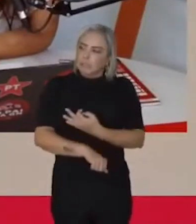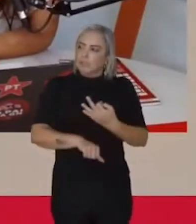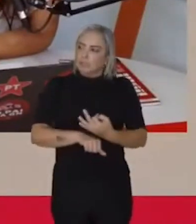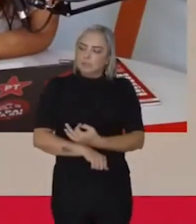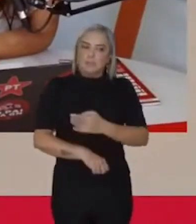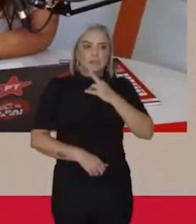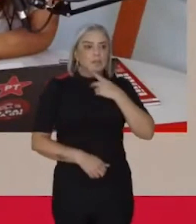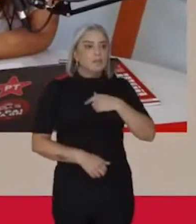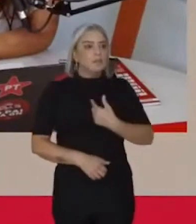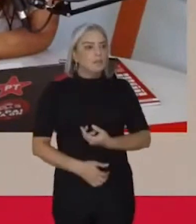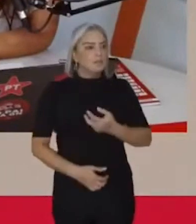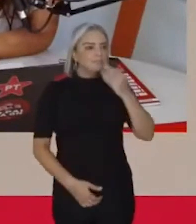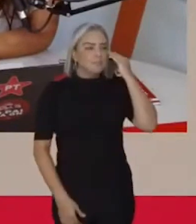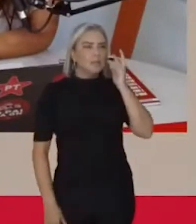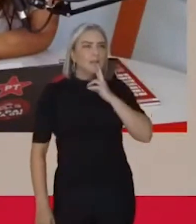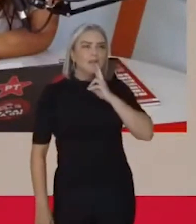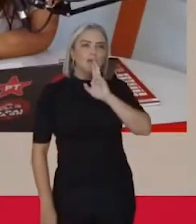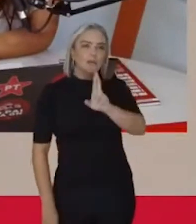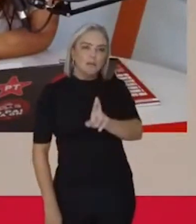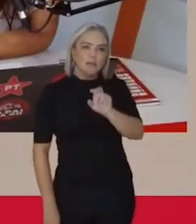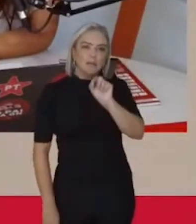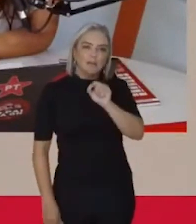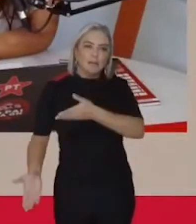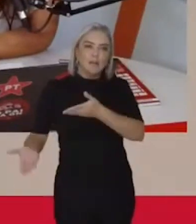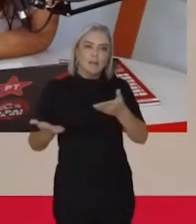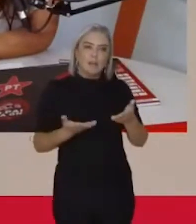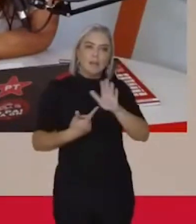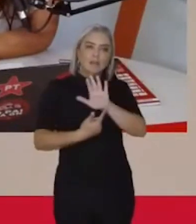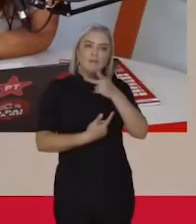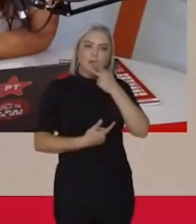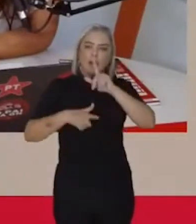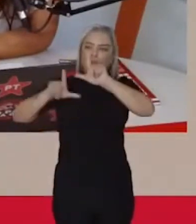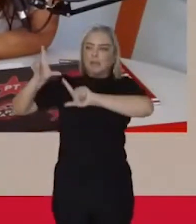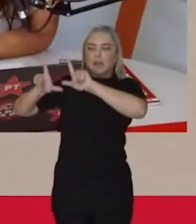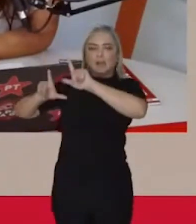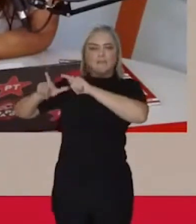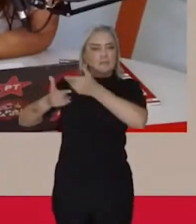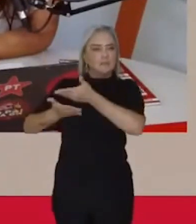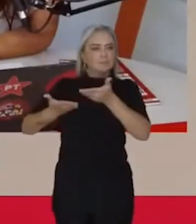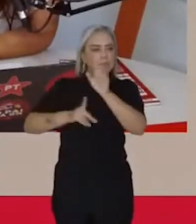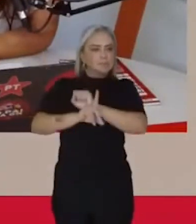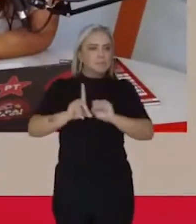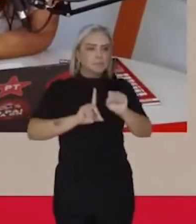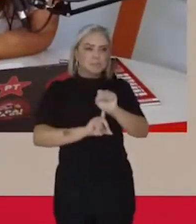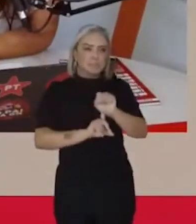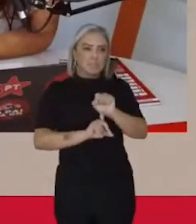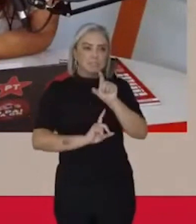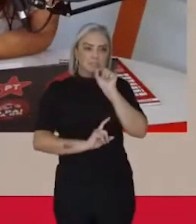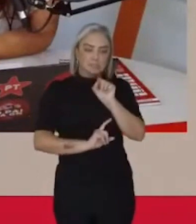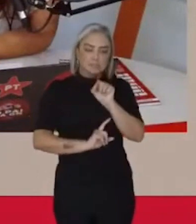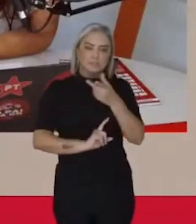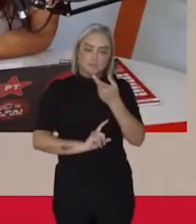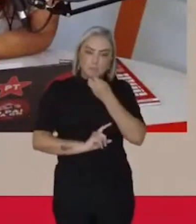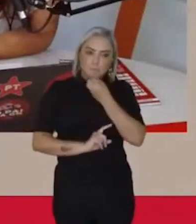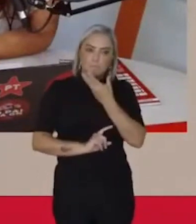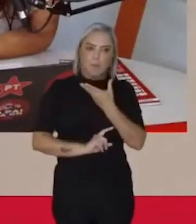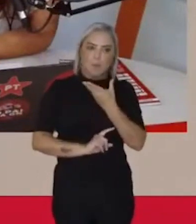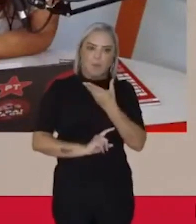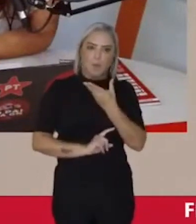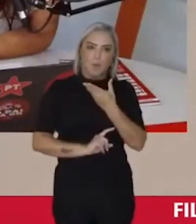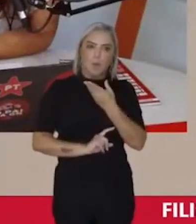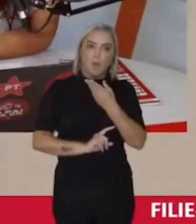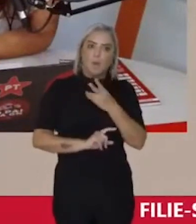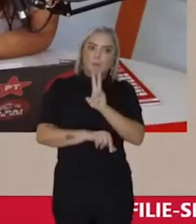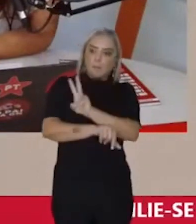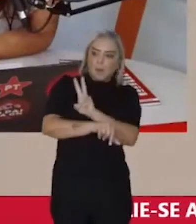reagir fortemente, trazer o caso à sociedade, à imprensa, e isso, de uma certa forma, foi bom, porque preservou